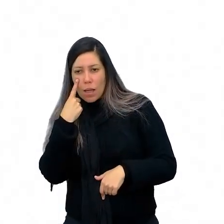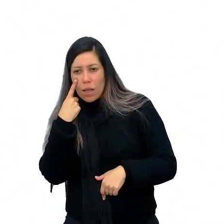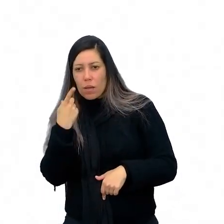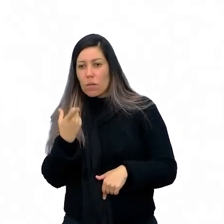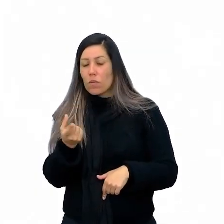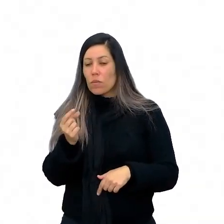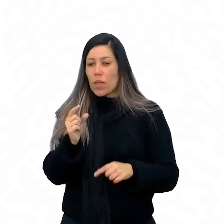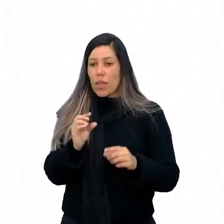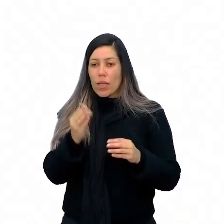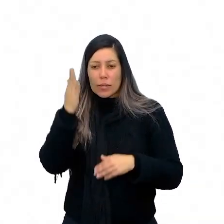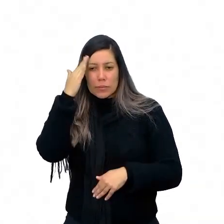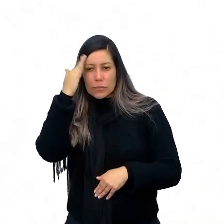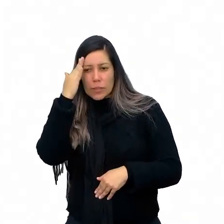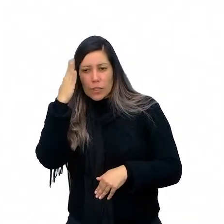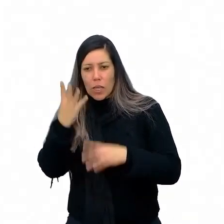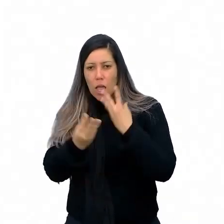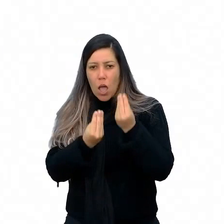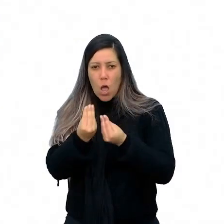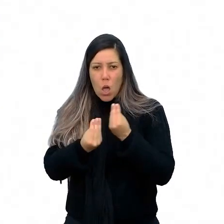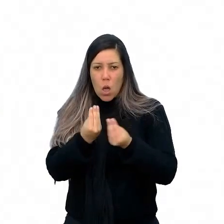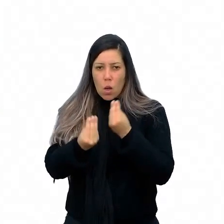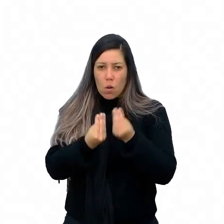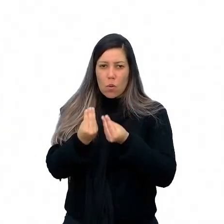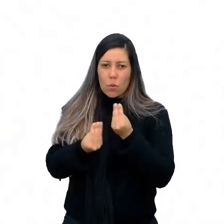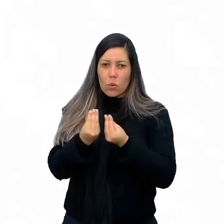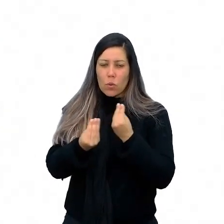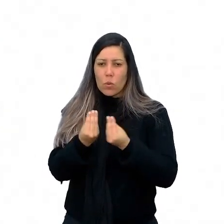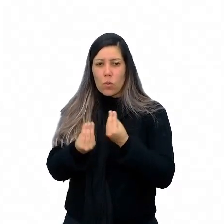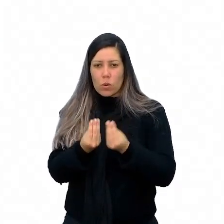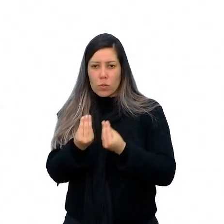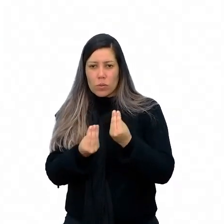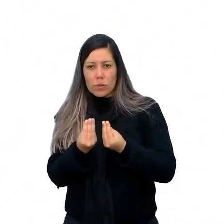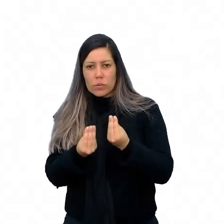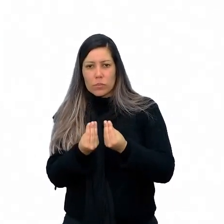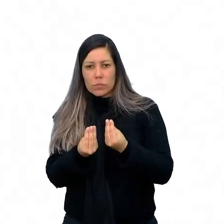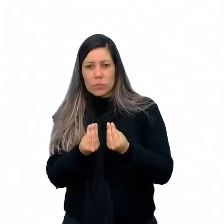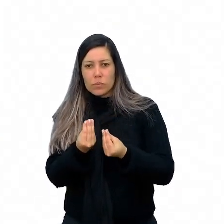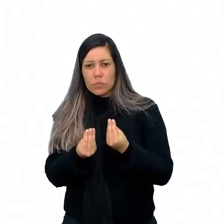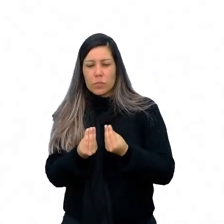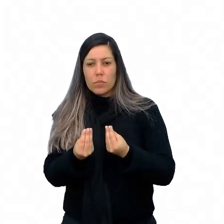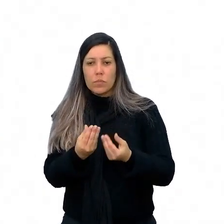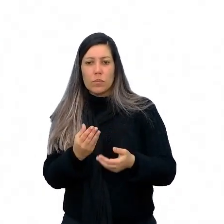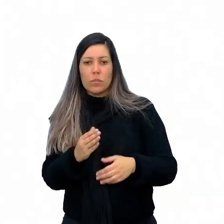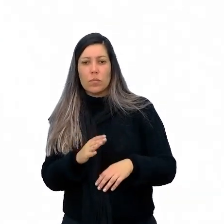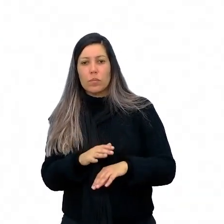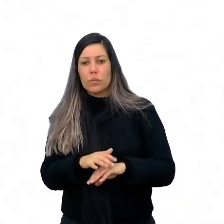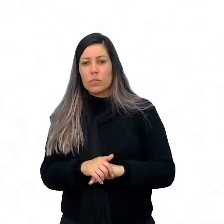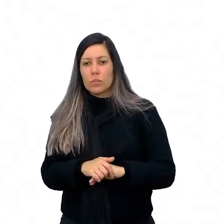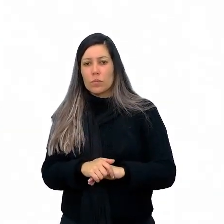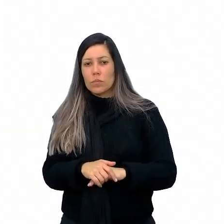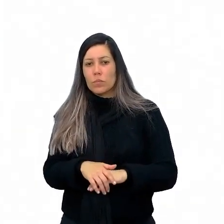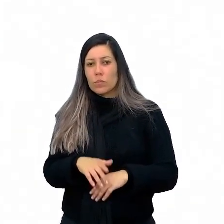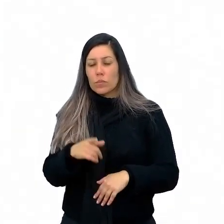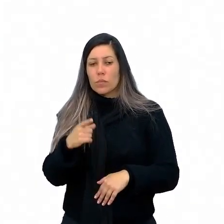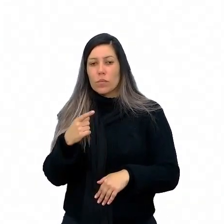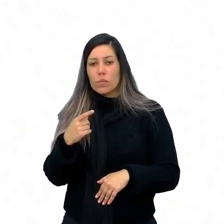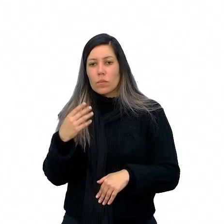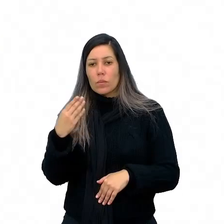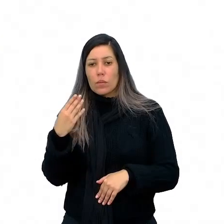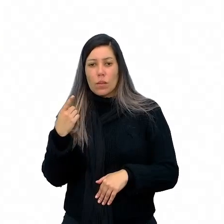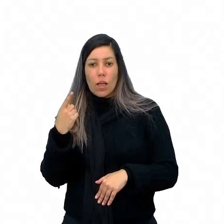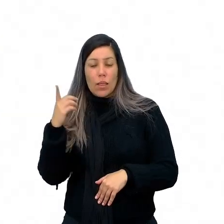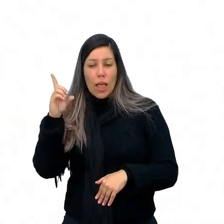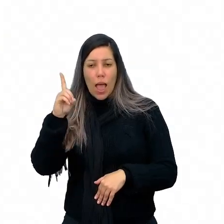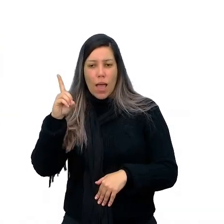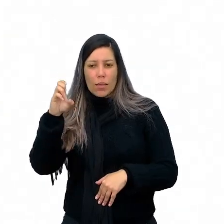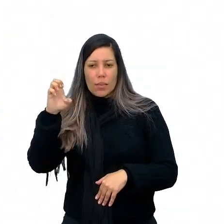nós utilizamos essa sequência de atividades como referência para a gente poder discutir aquele conhecimento da Débora